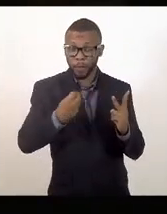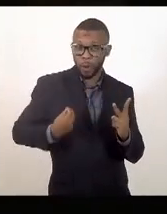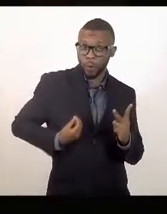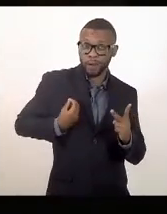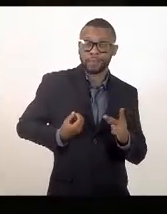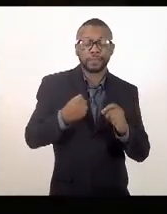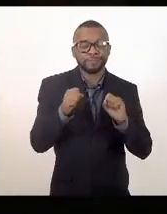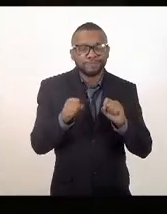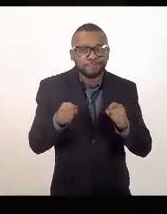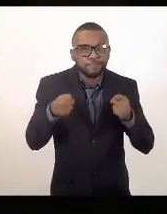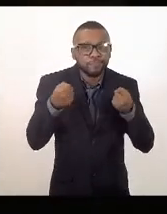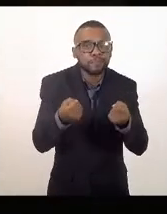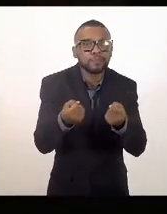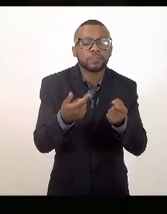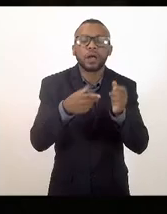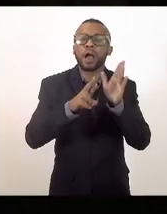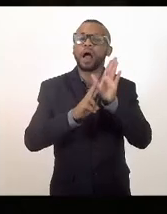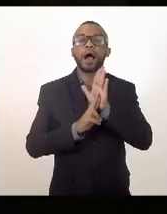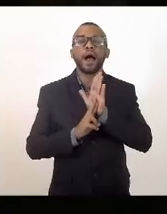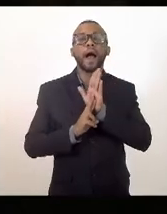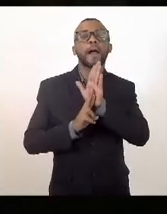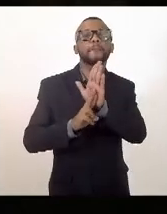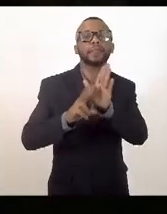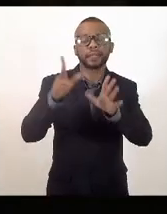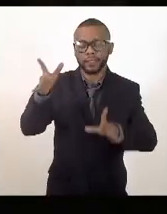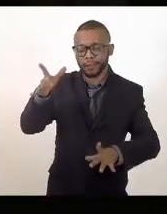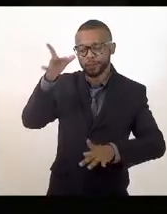a representar.